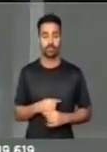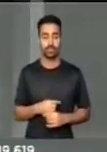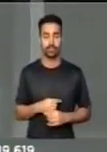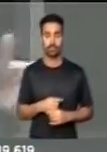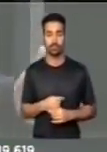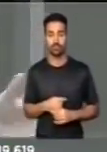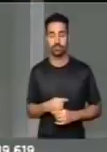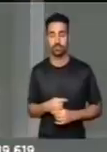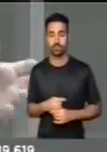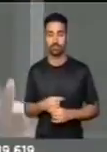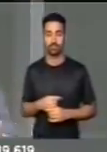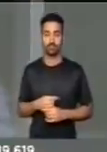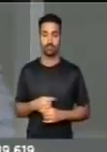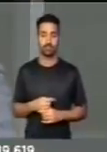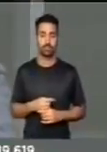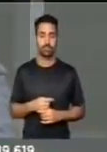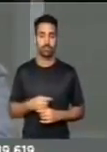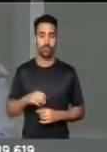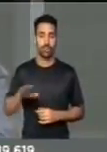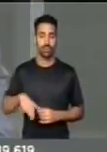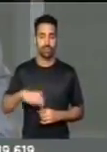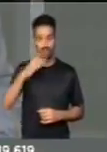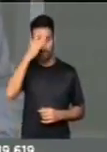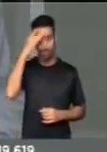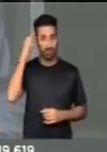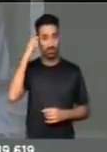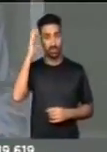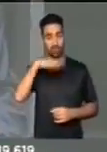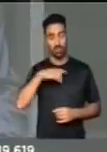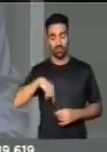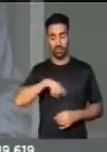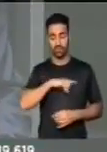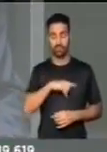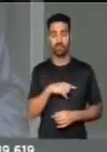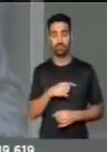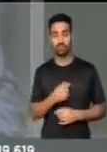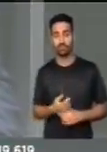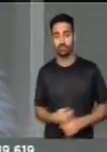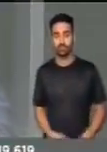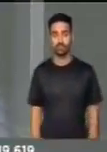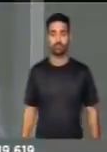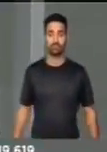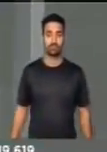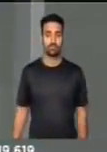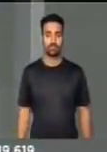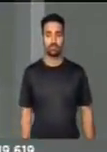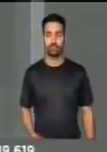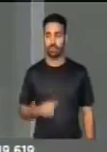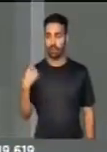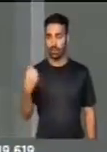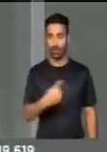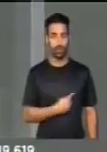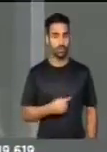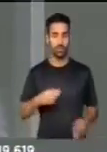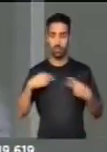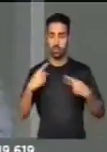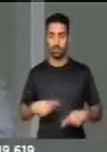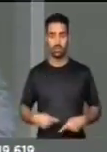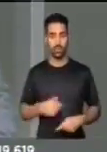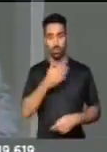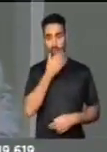formatada de forma pejorativa por erros, porque todos nós somos humanos, homens e